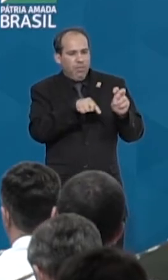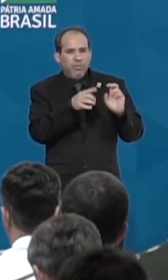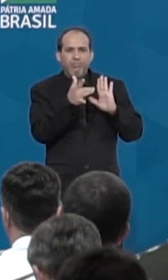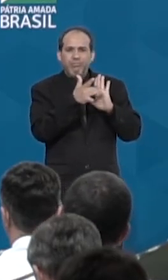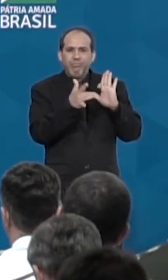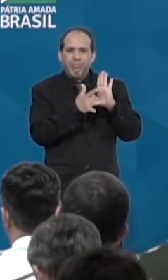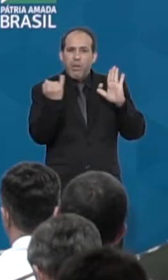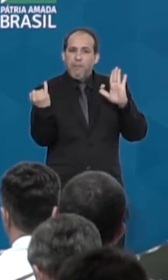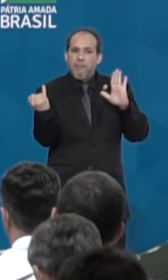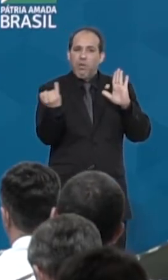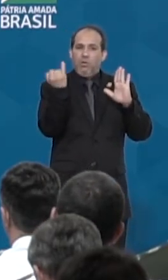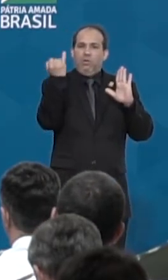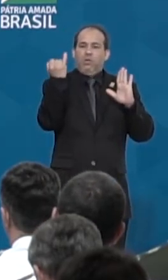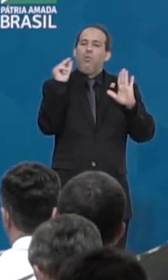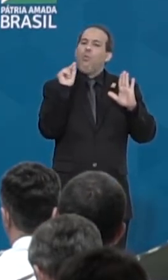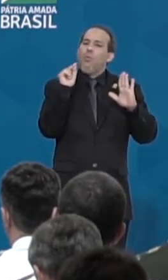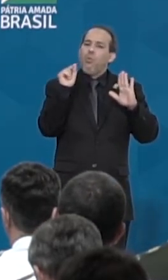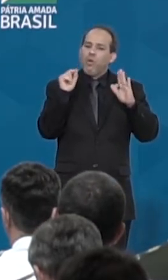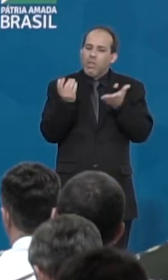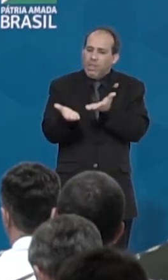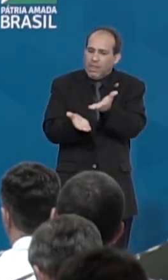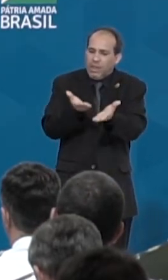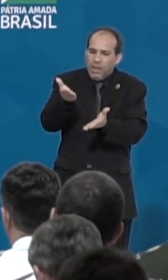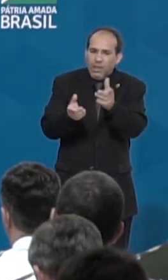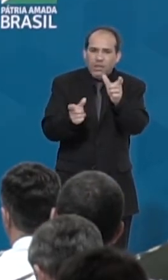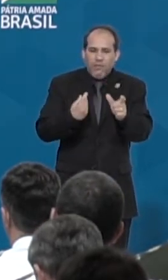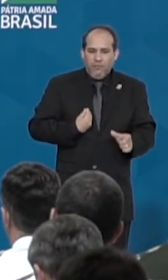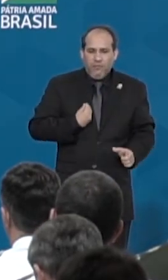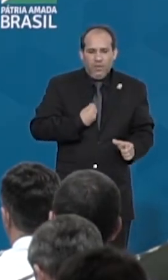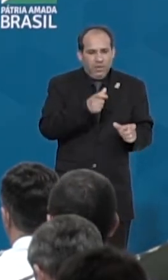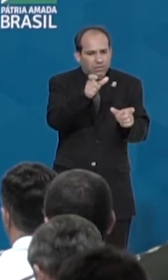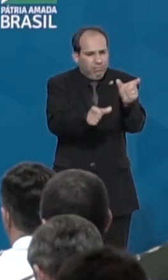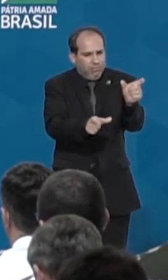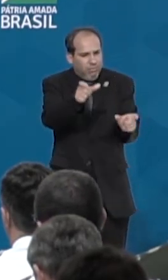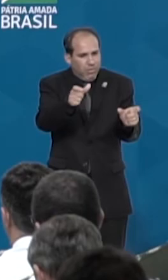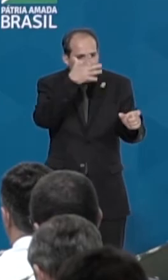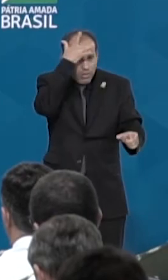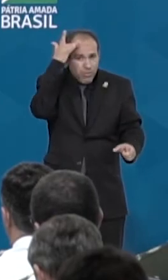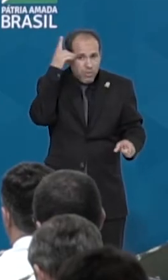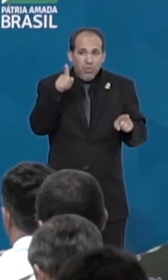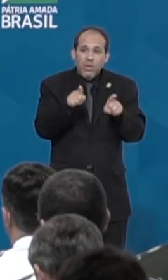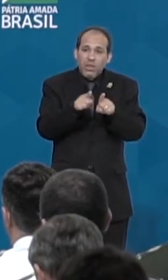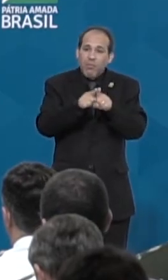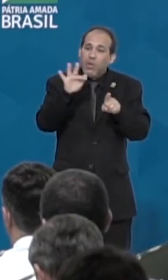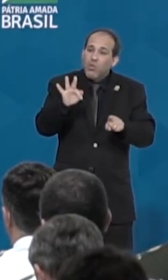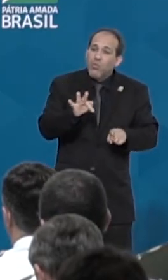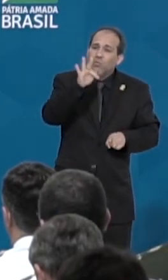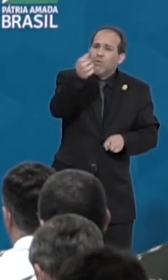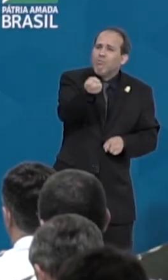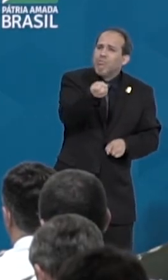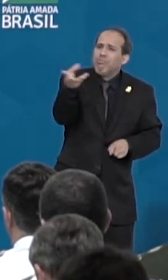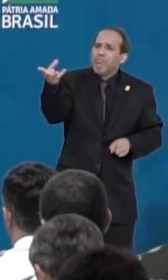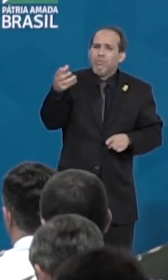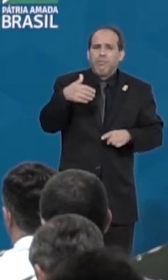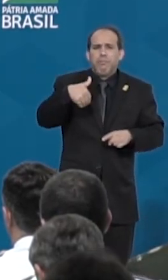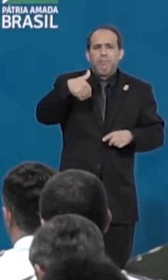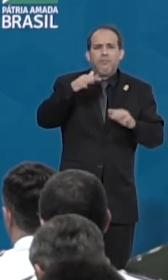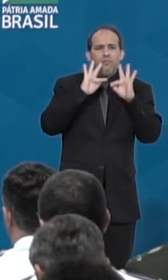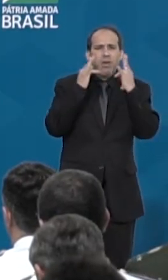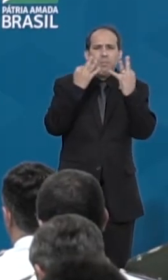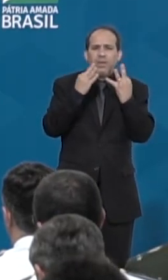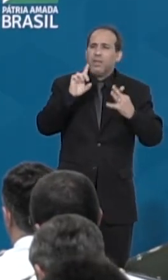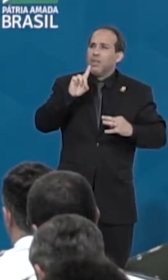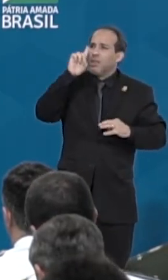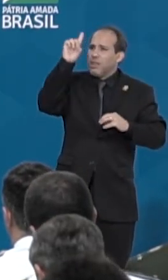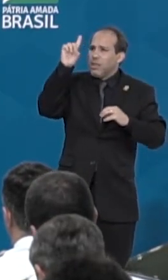importante, que trata da vida de pessoas e do futuro de milhares de famílias. Que